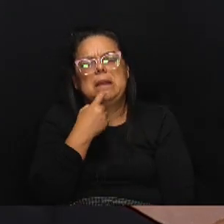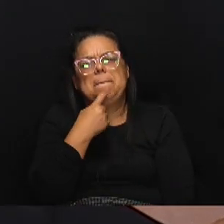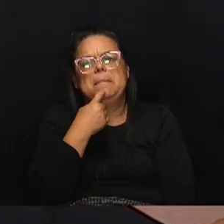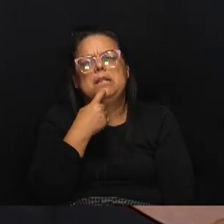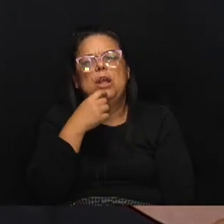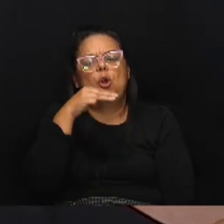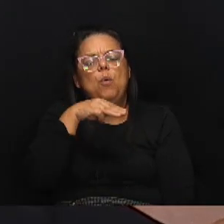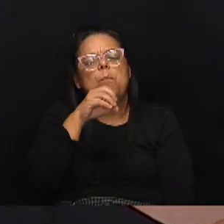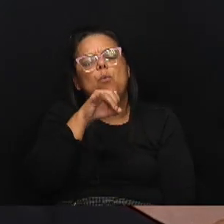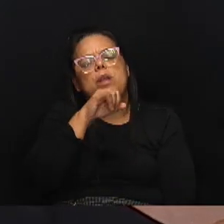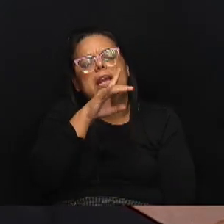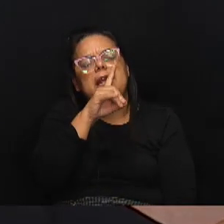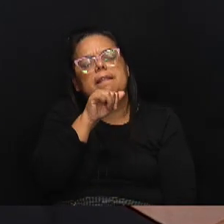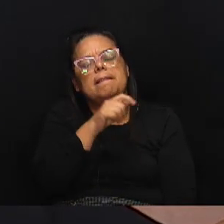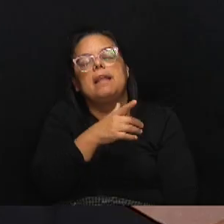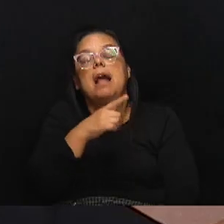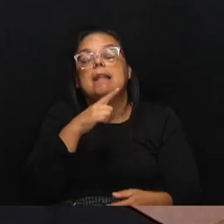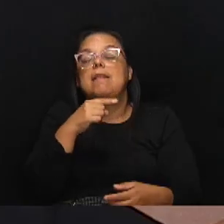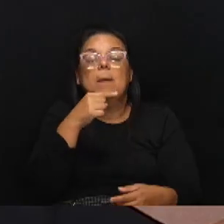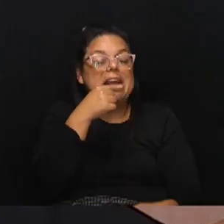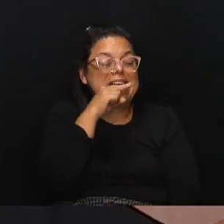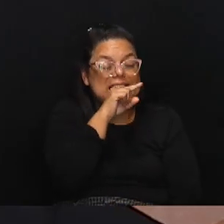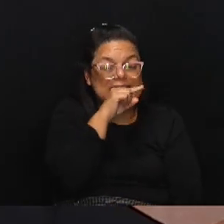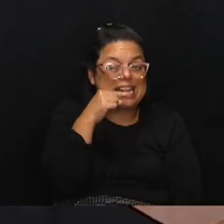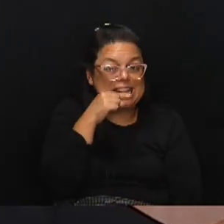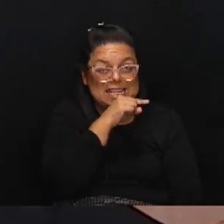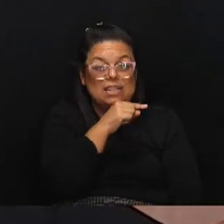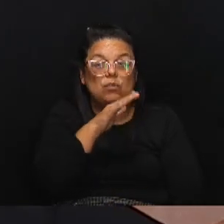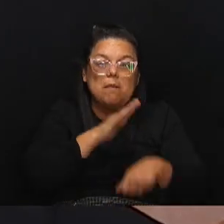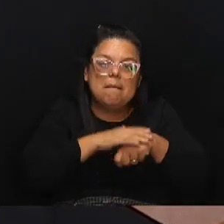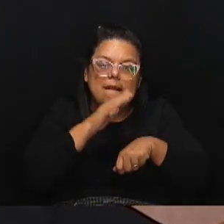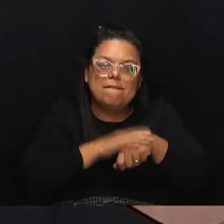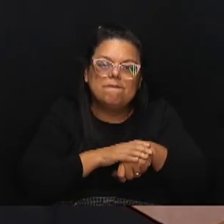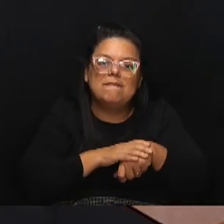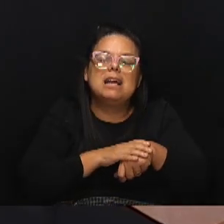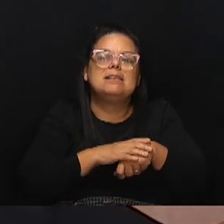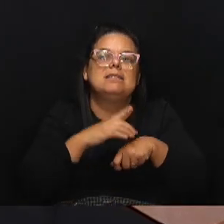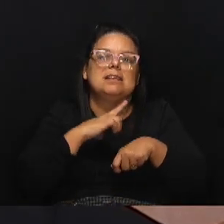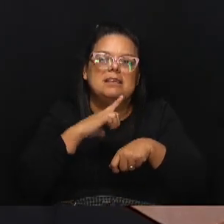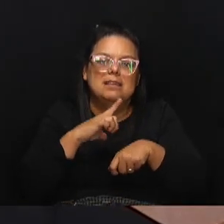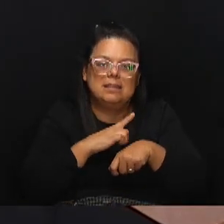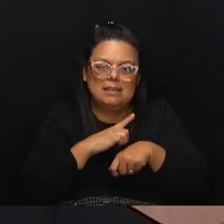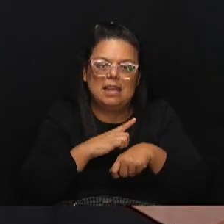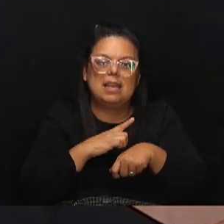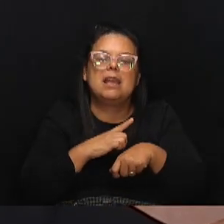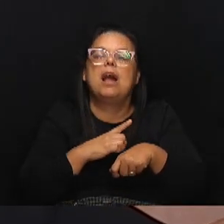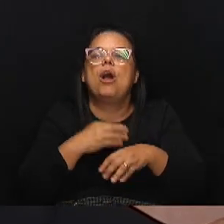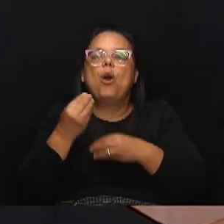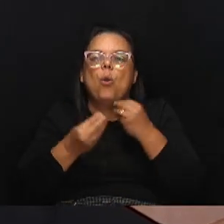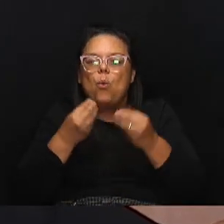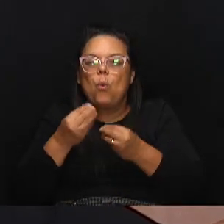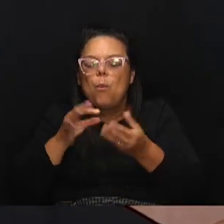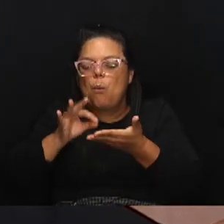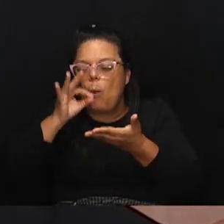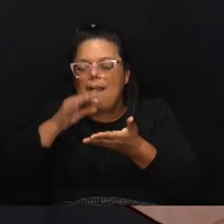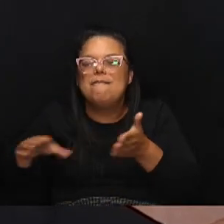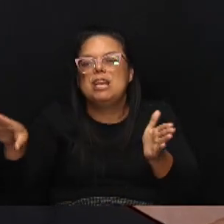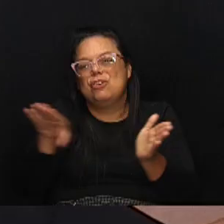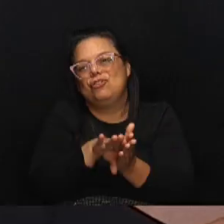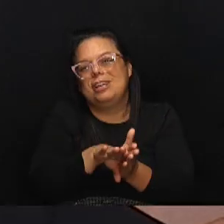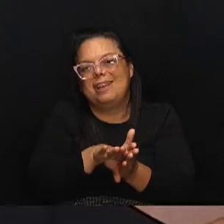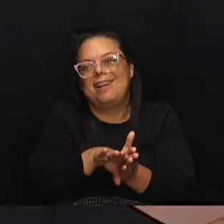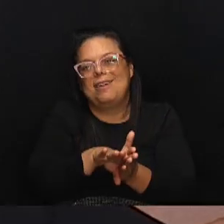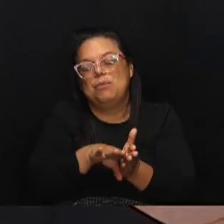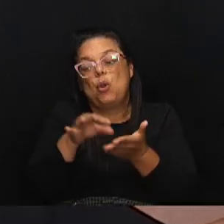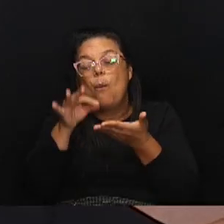Então, a cana-de-açúcar faz com que Campinas tenha solo para que o café chegue, que o café é imperial.